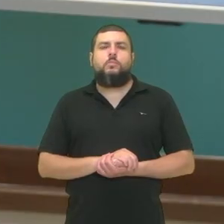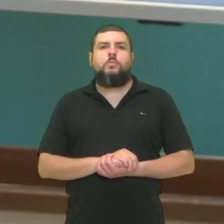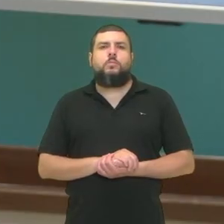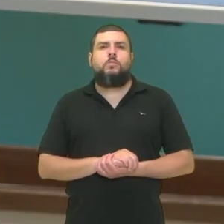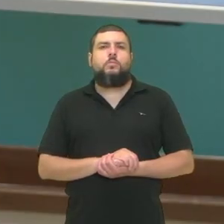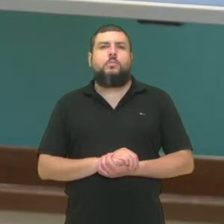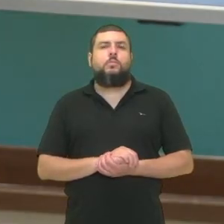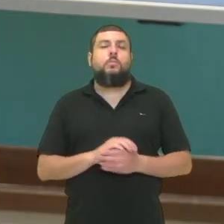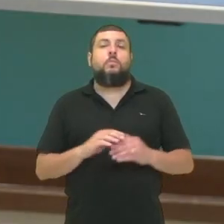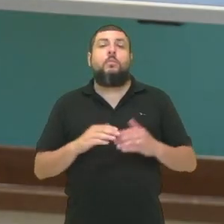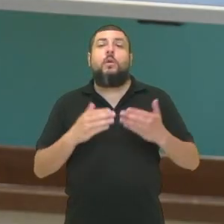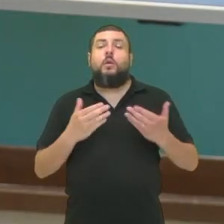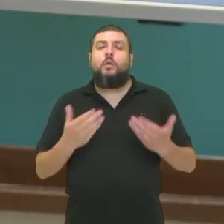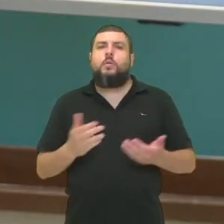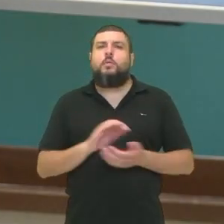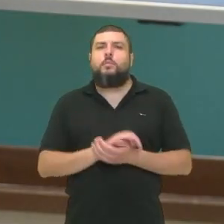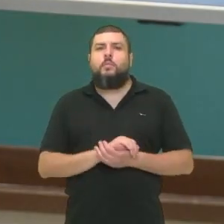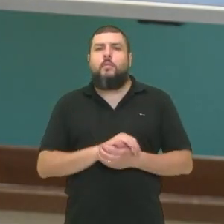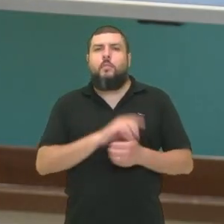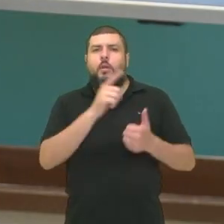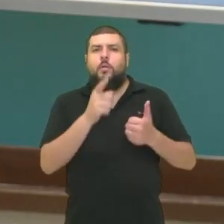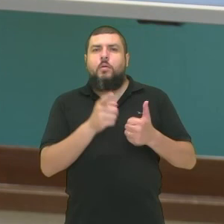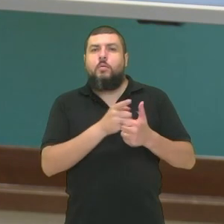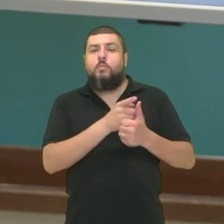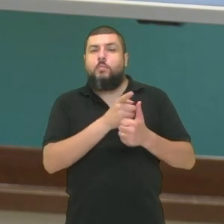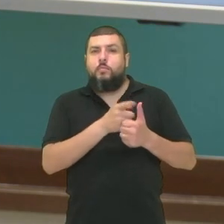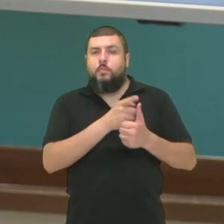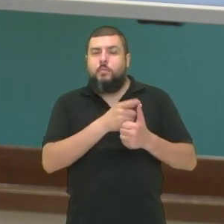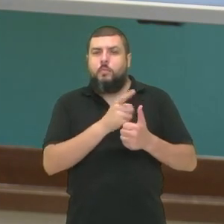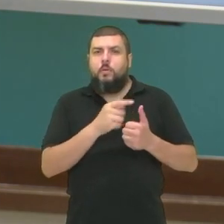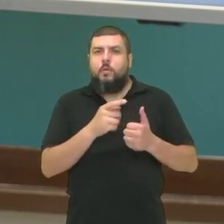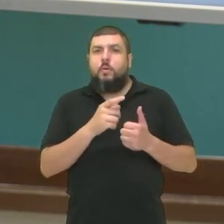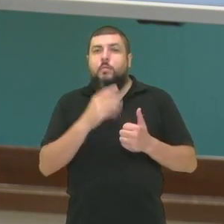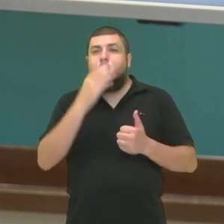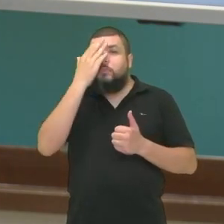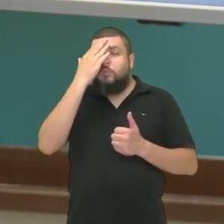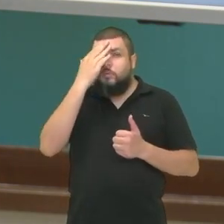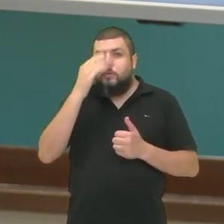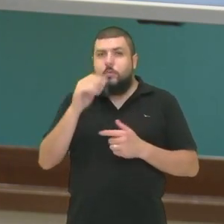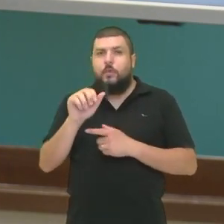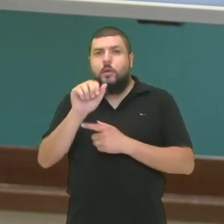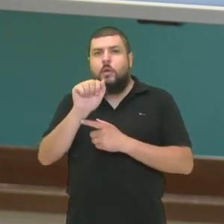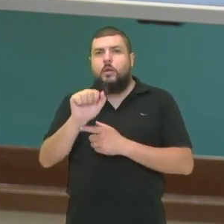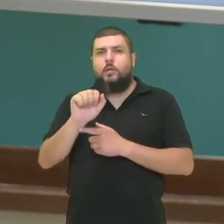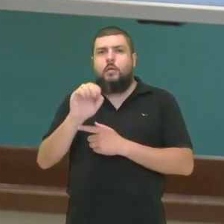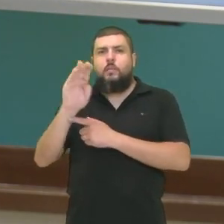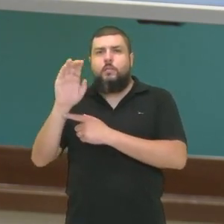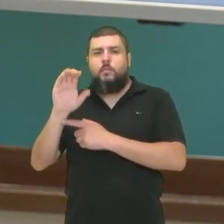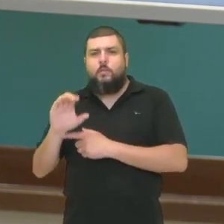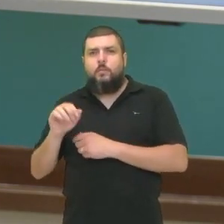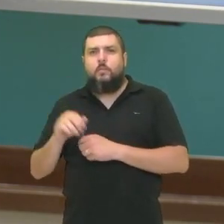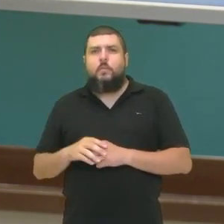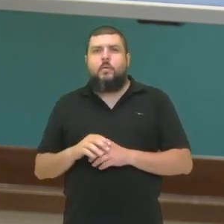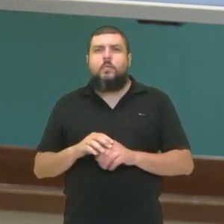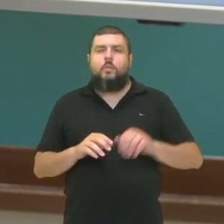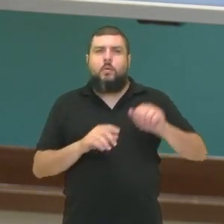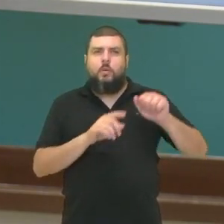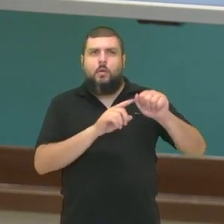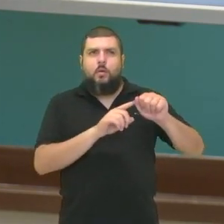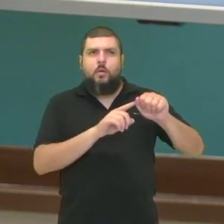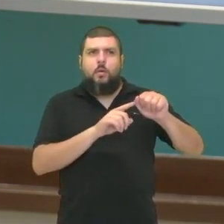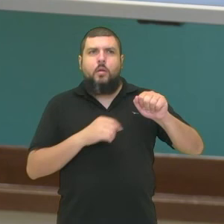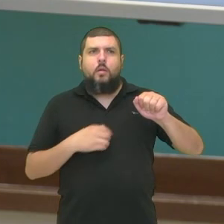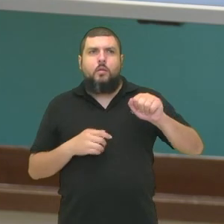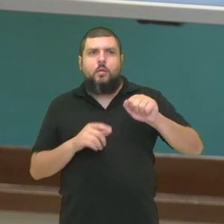Então, pessoal, primeira coisa é identificar os pontos. Aqui o ponto A, abscissa menos 4, a ordenada 5.